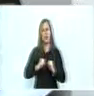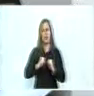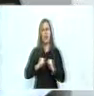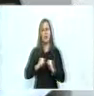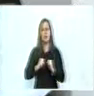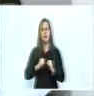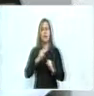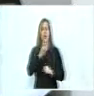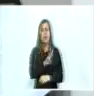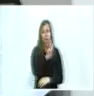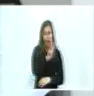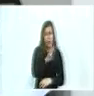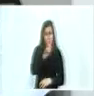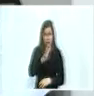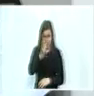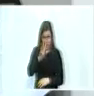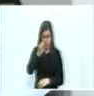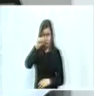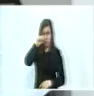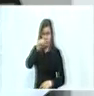acessar